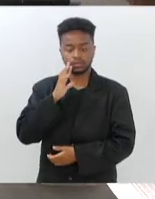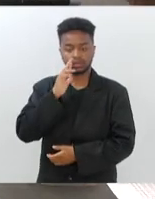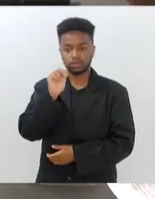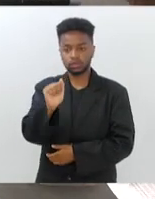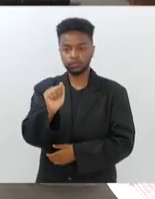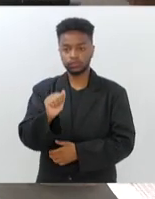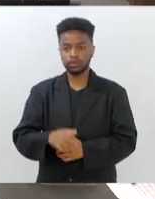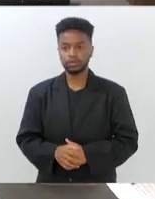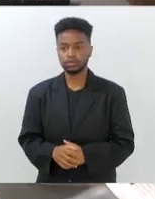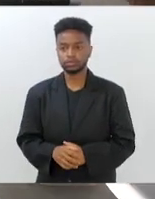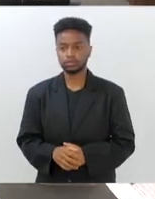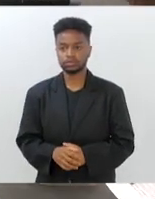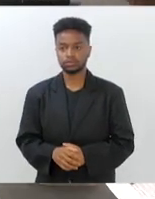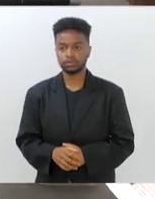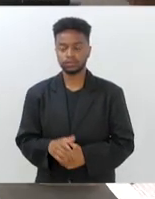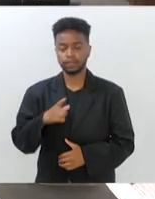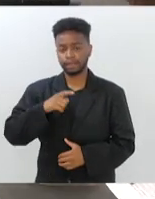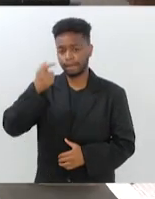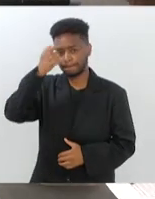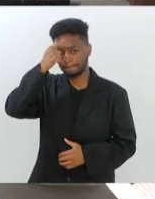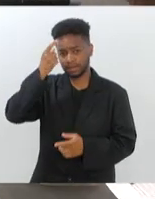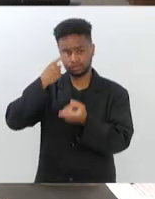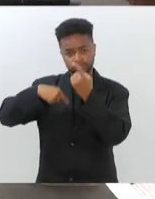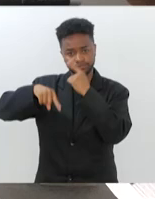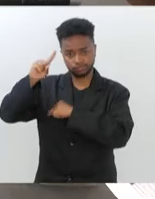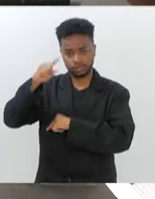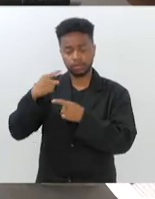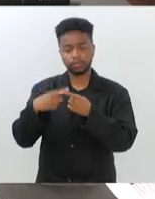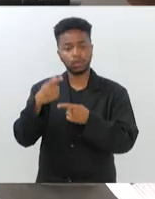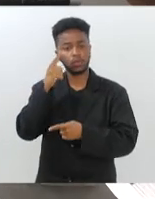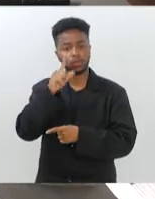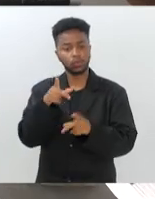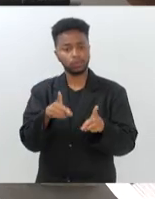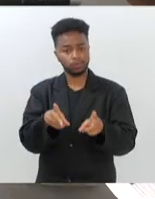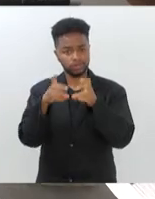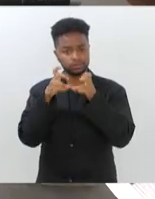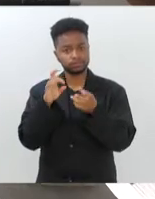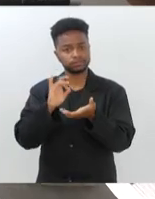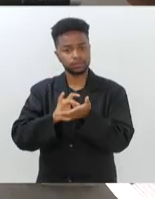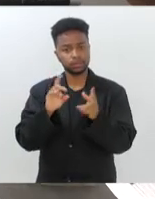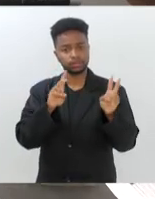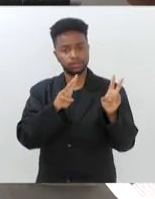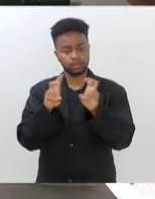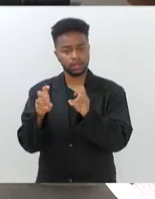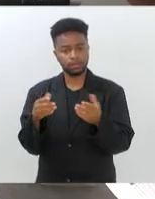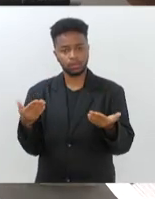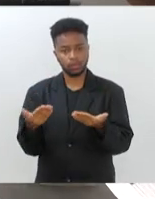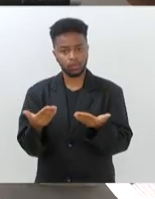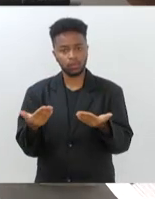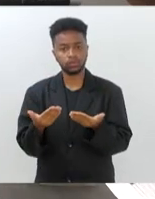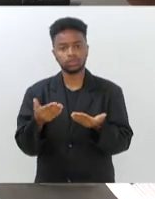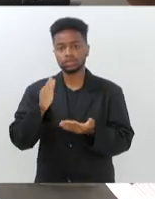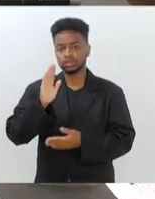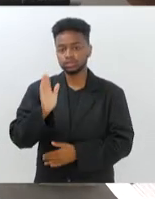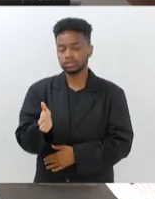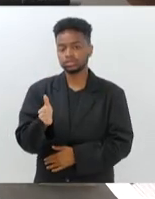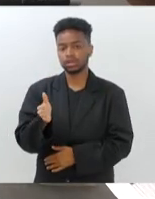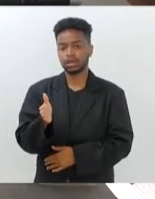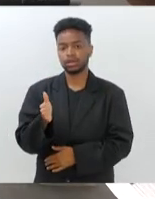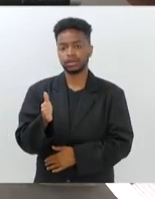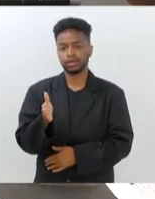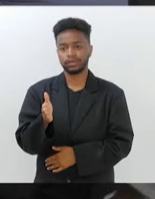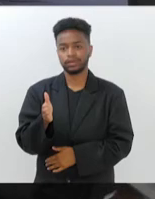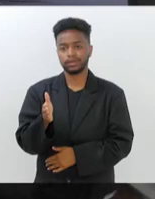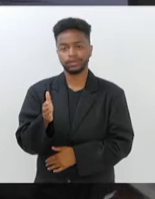tem a mente à frente do seu tempo e conseguiu enxergar de fato uma questão que hoje já está virando um caso de saúde